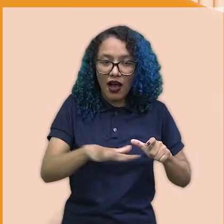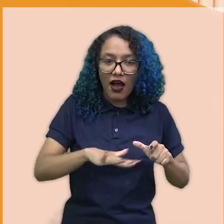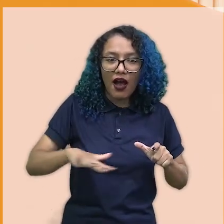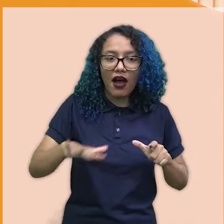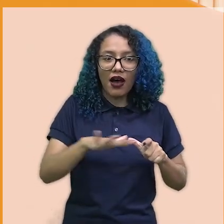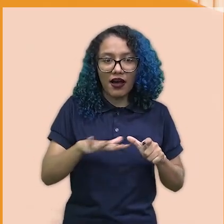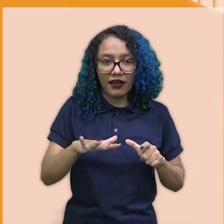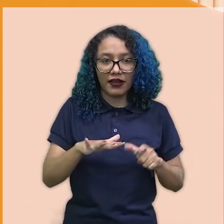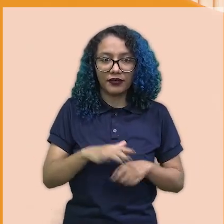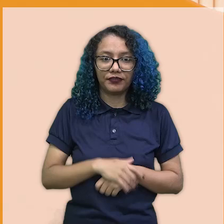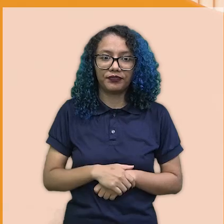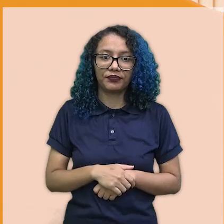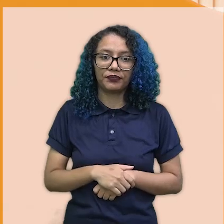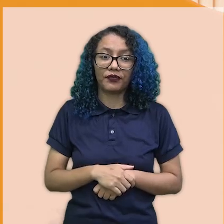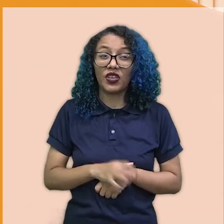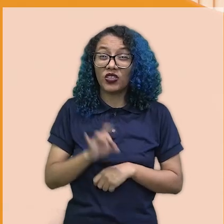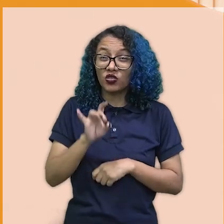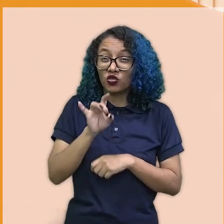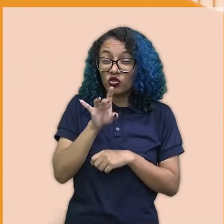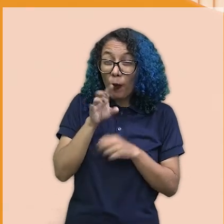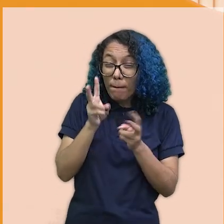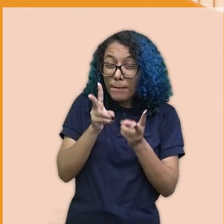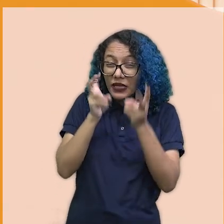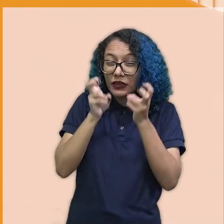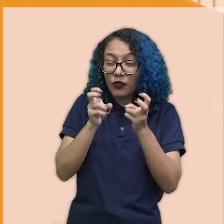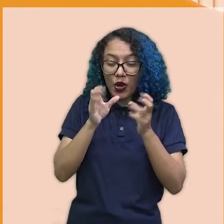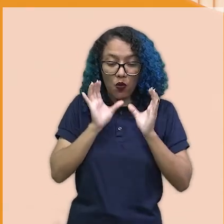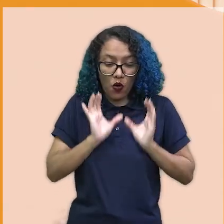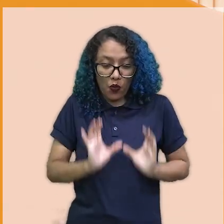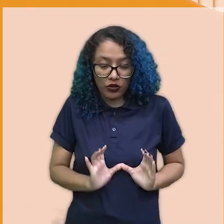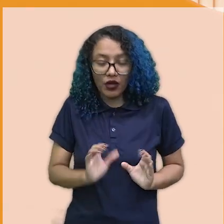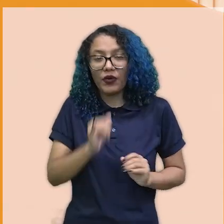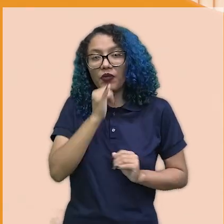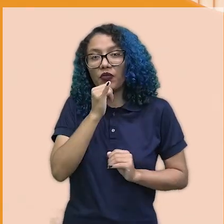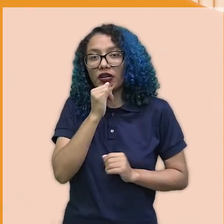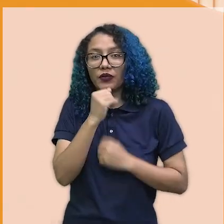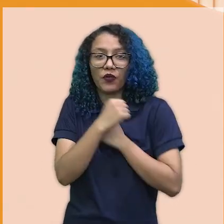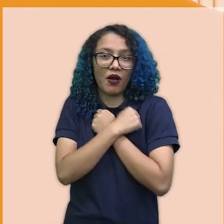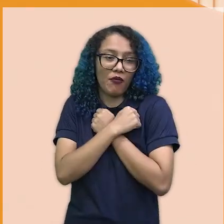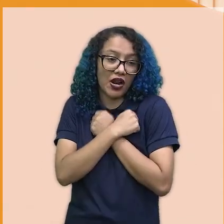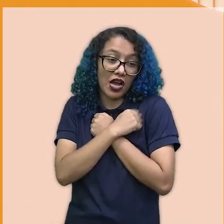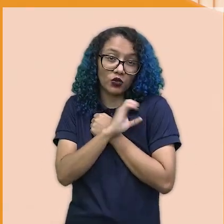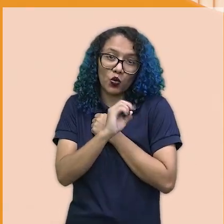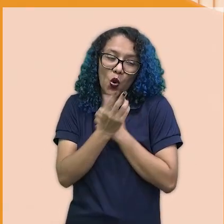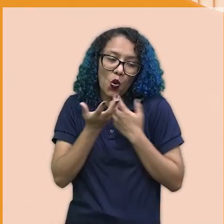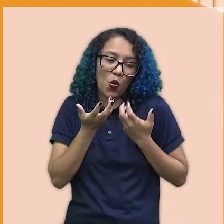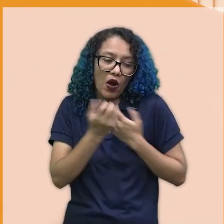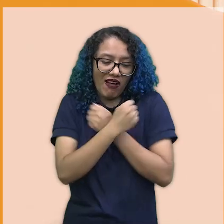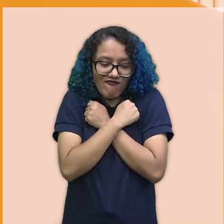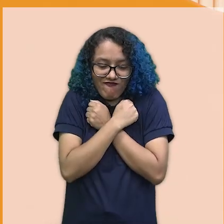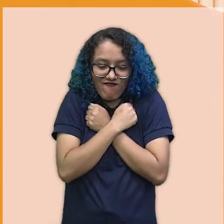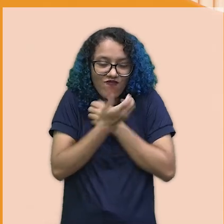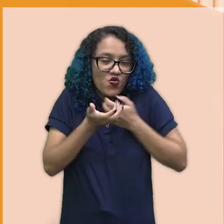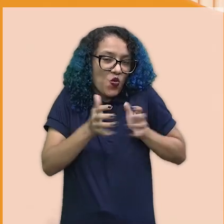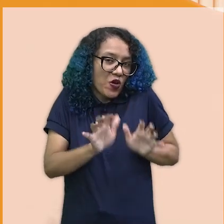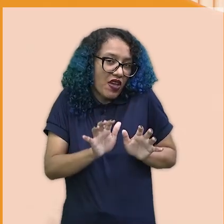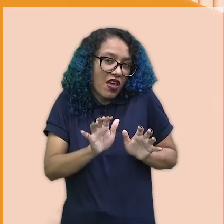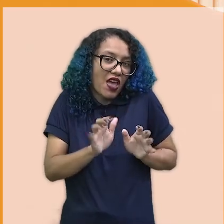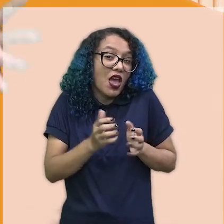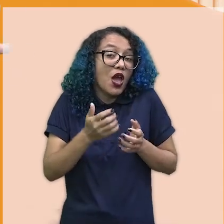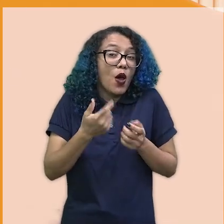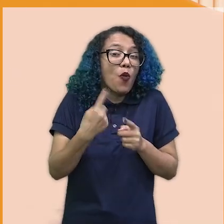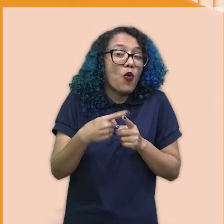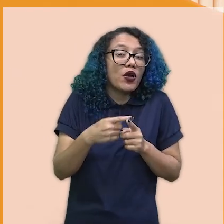perceber. Basta você olhar um comportamento, um abraço, ou a negação de um abraço, porque